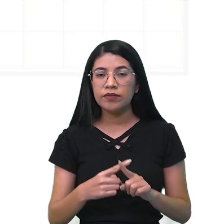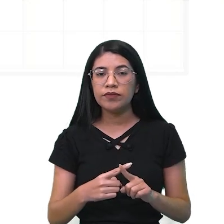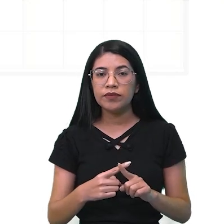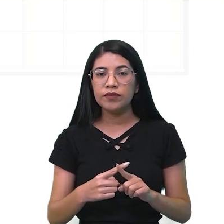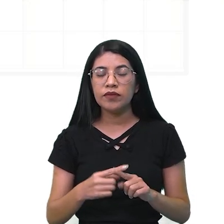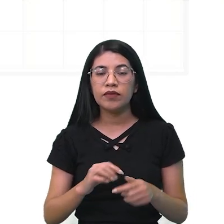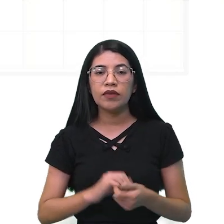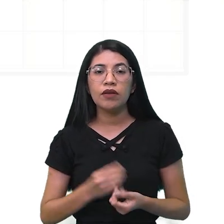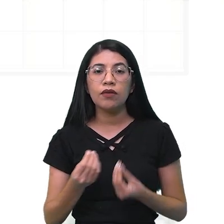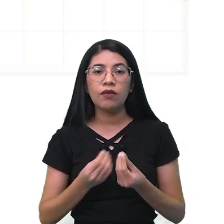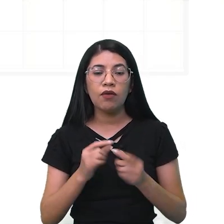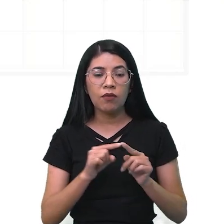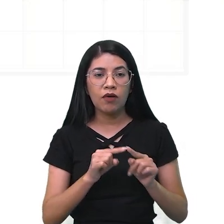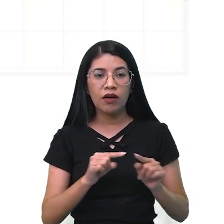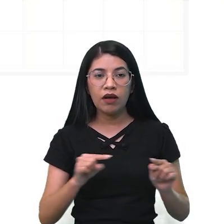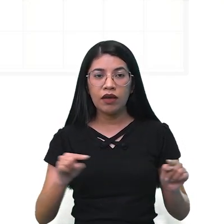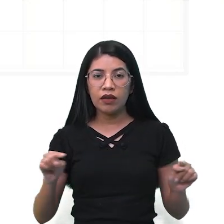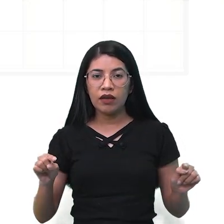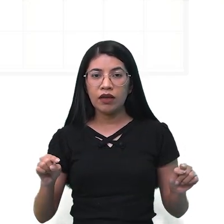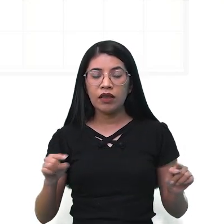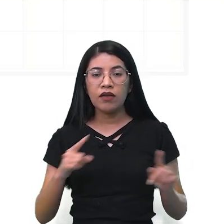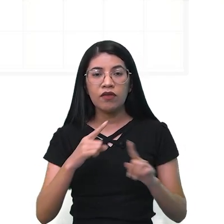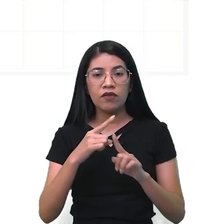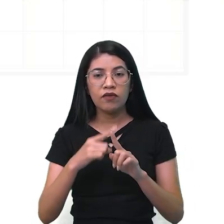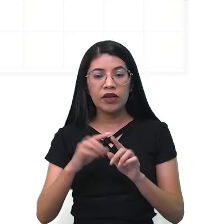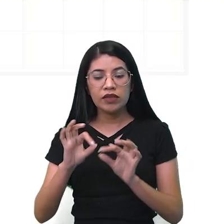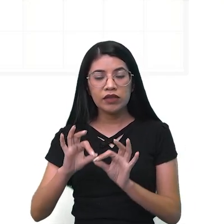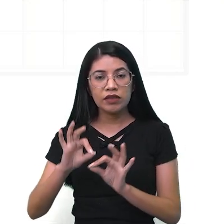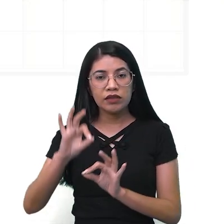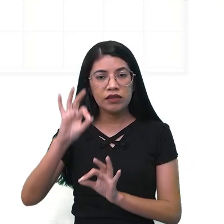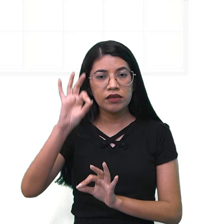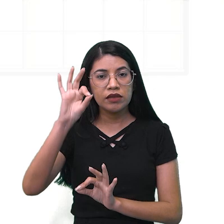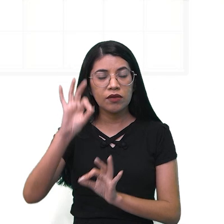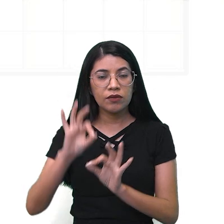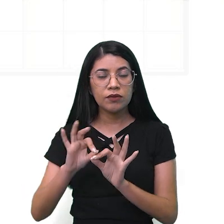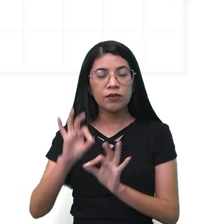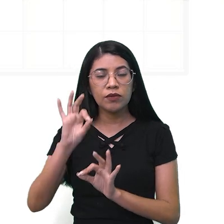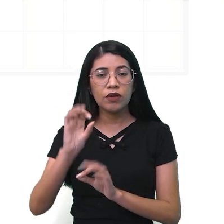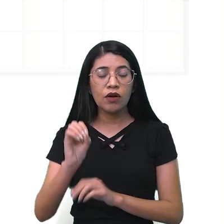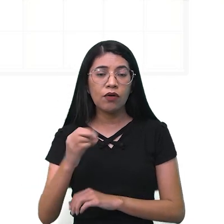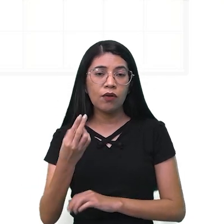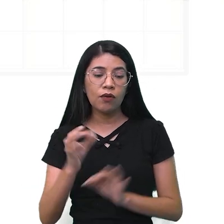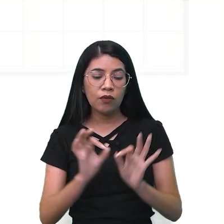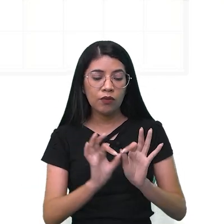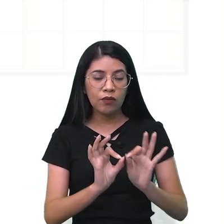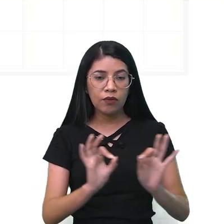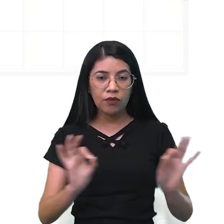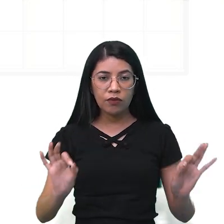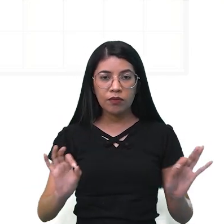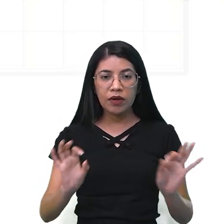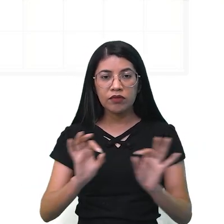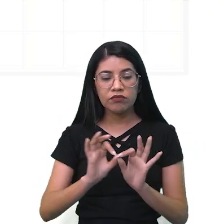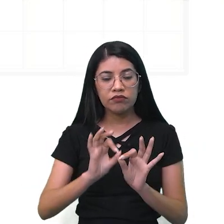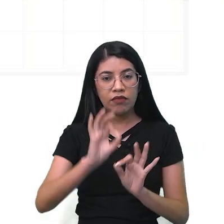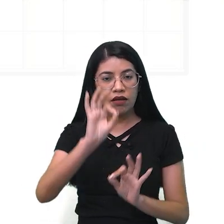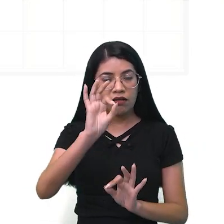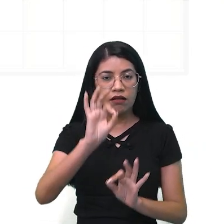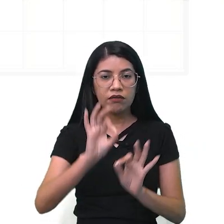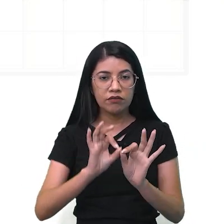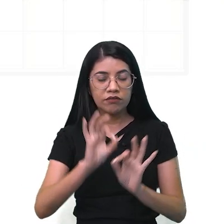a largura vezes a altura, ou o comprimento vezes a largura, tá? Não